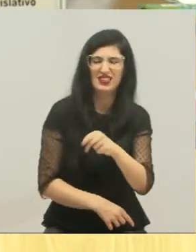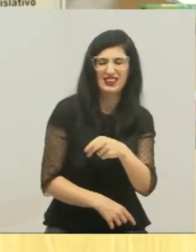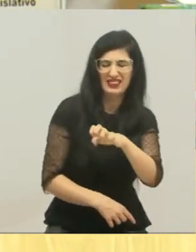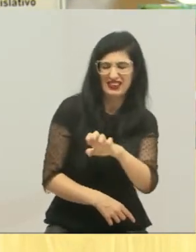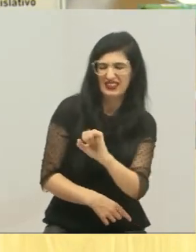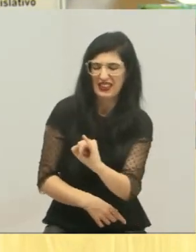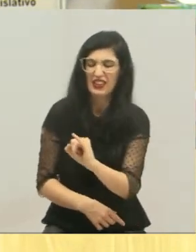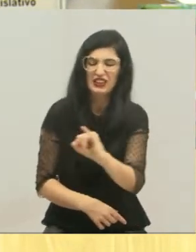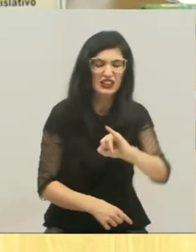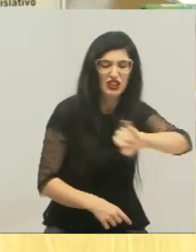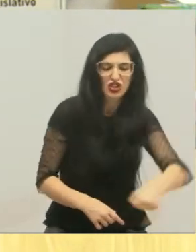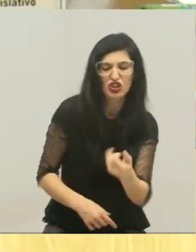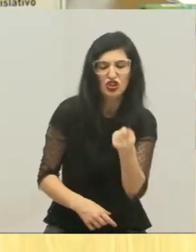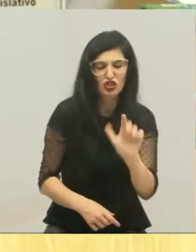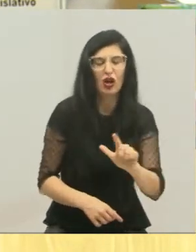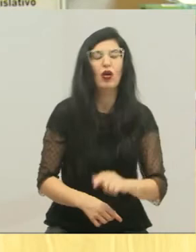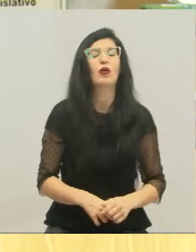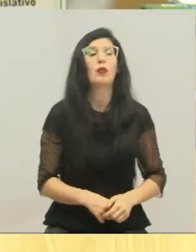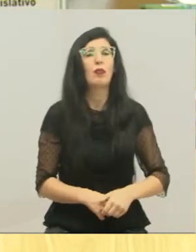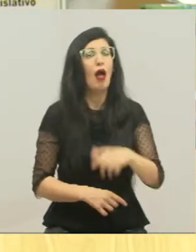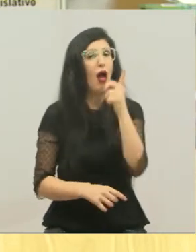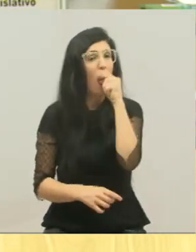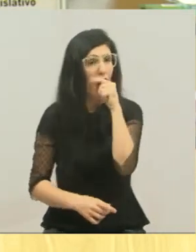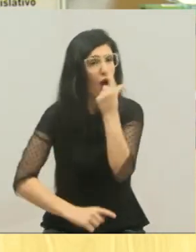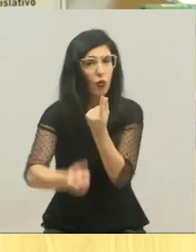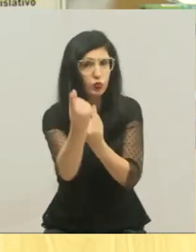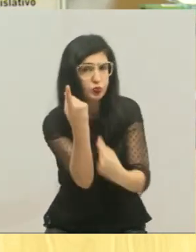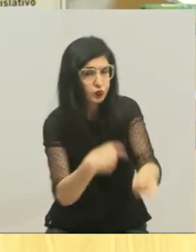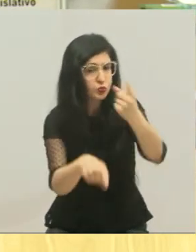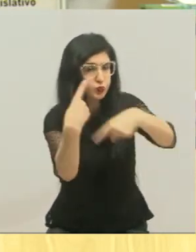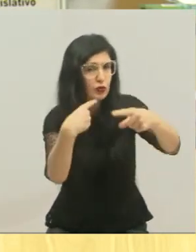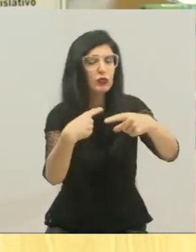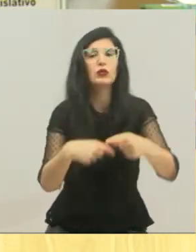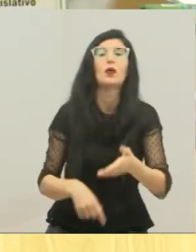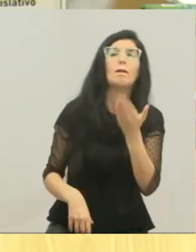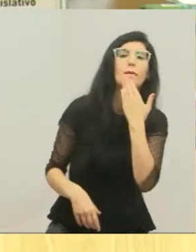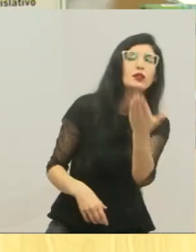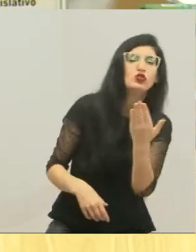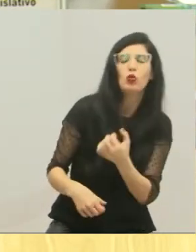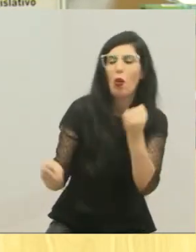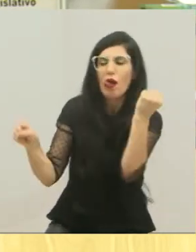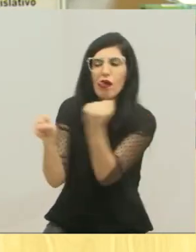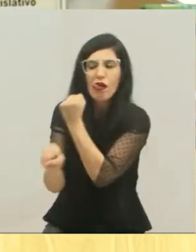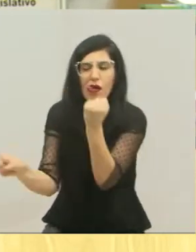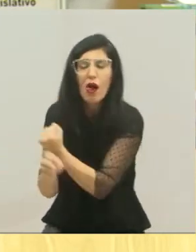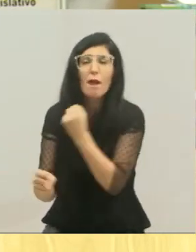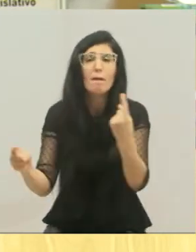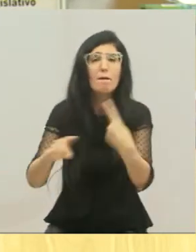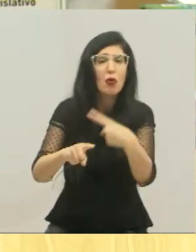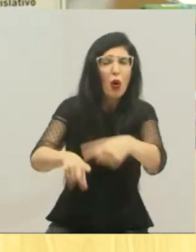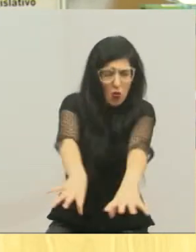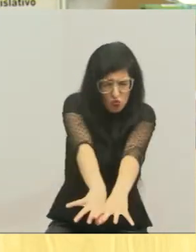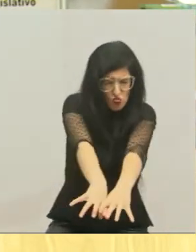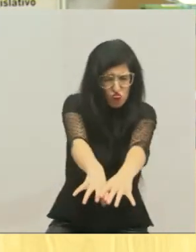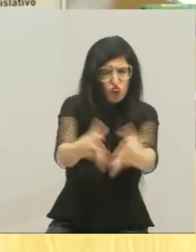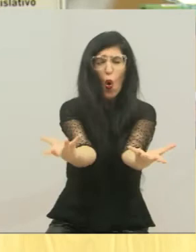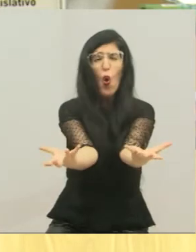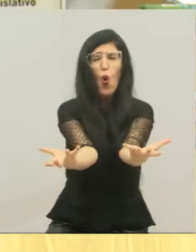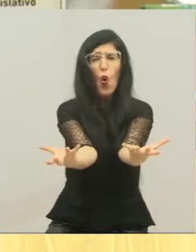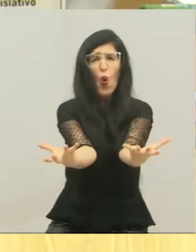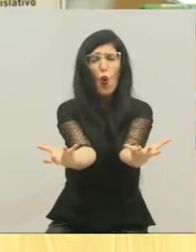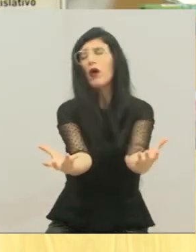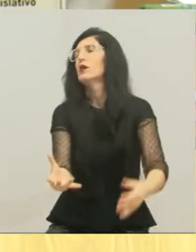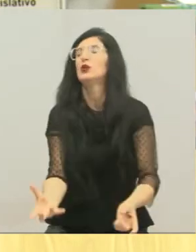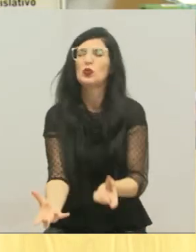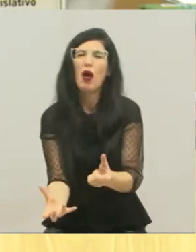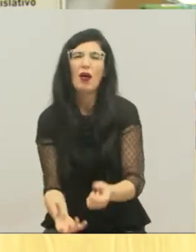de água e os ofícios enviados solicitando a realização da obra. Considerando que foi aberta uma valeta no meio da referida rua para